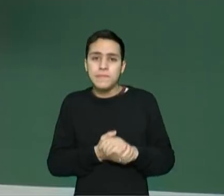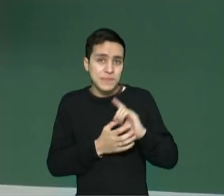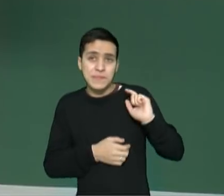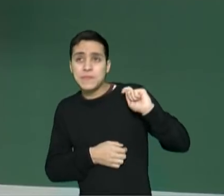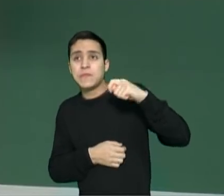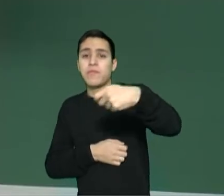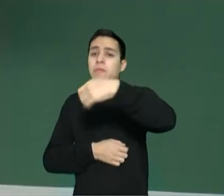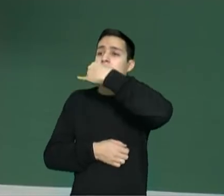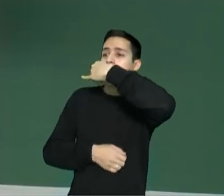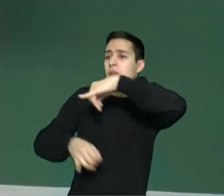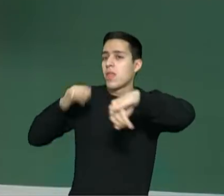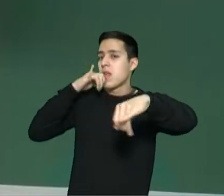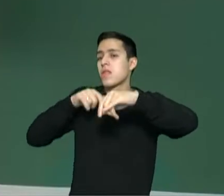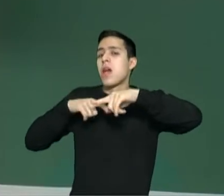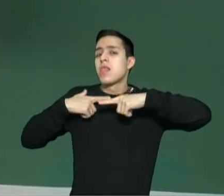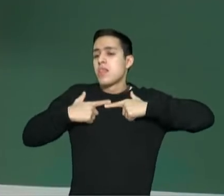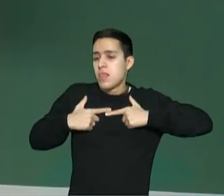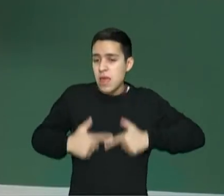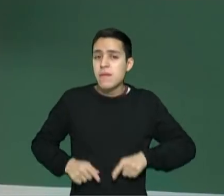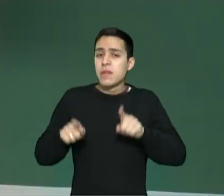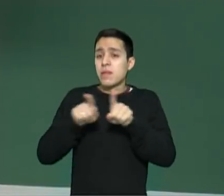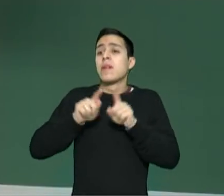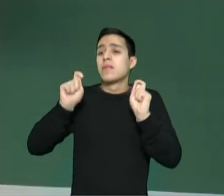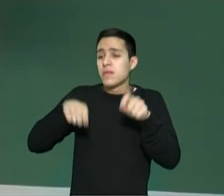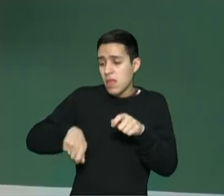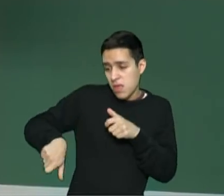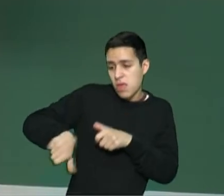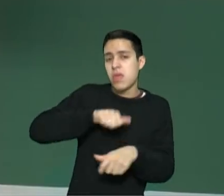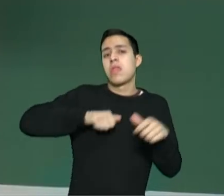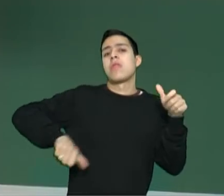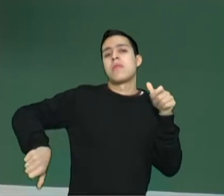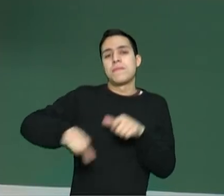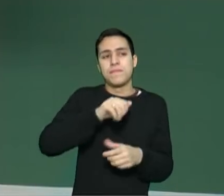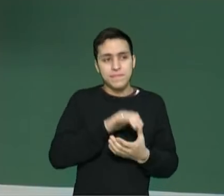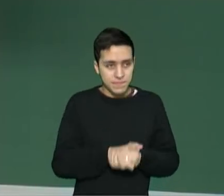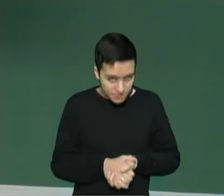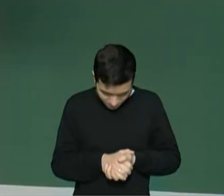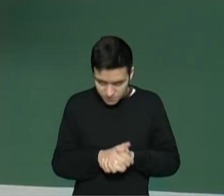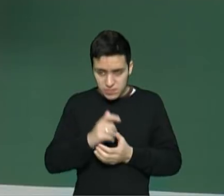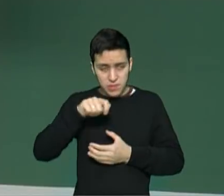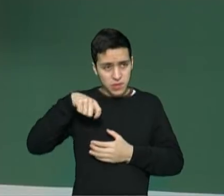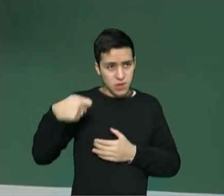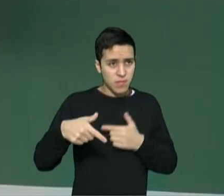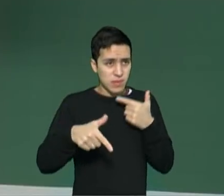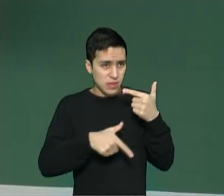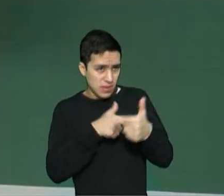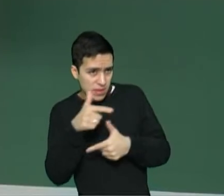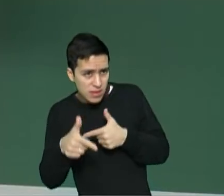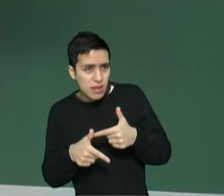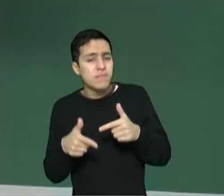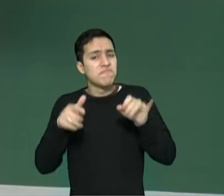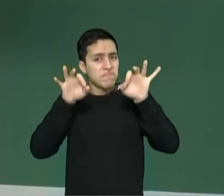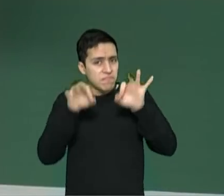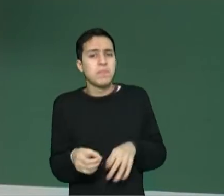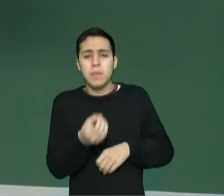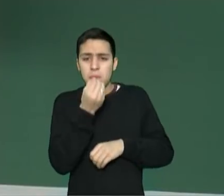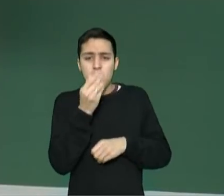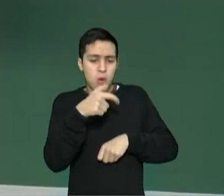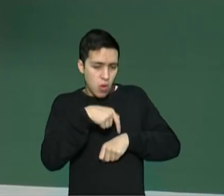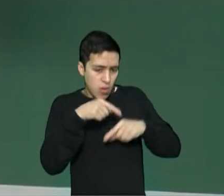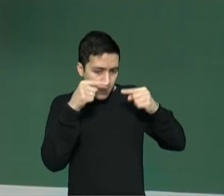energia limpa e renovável, acessível, o trabalho decente com condições de hora,